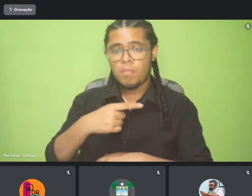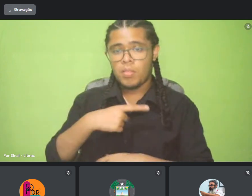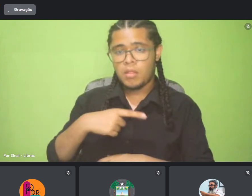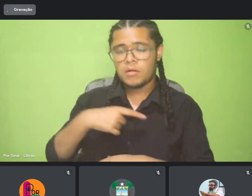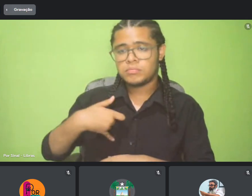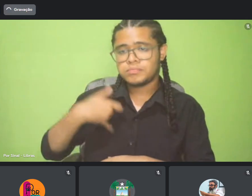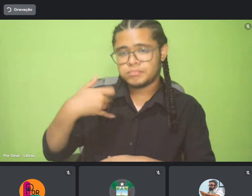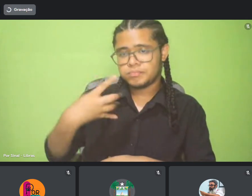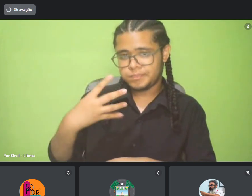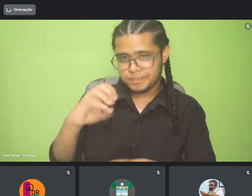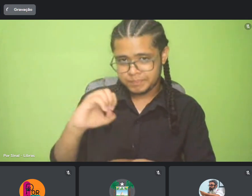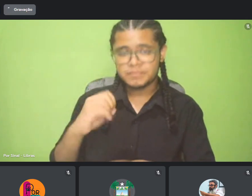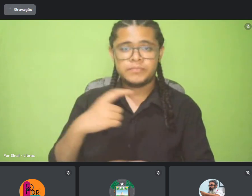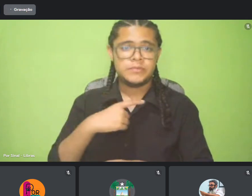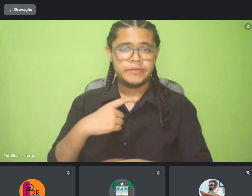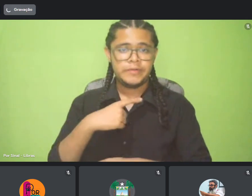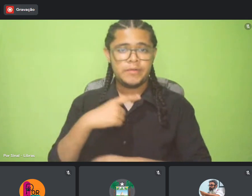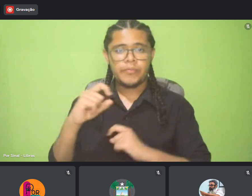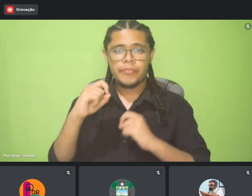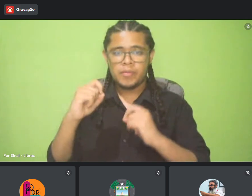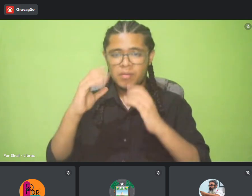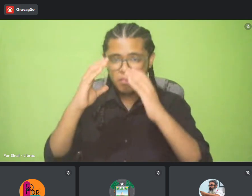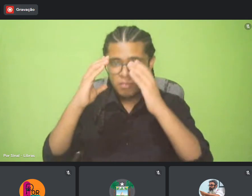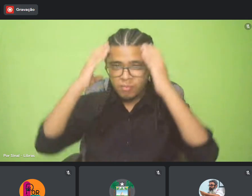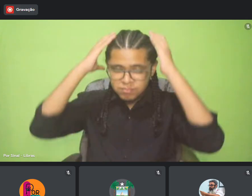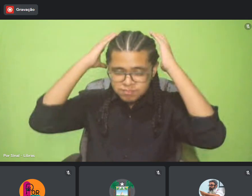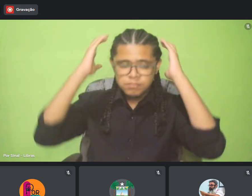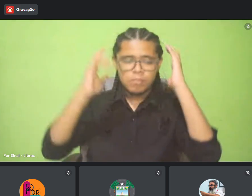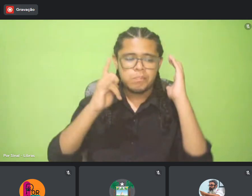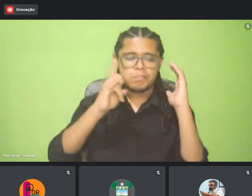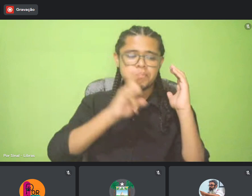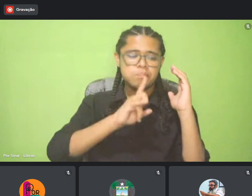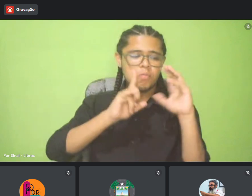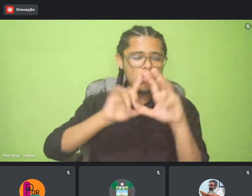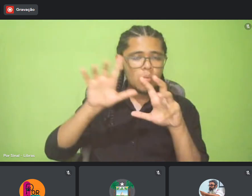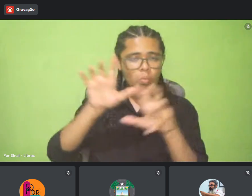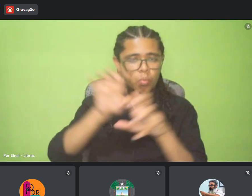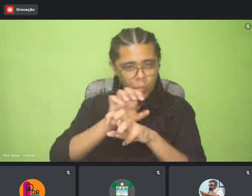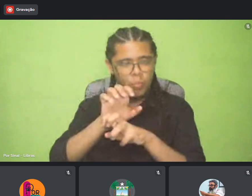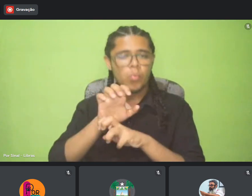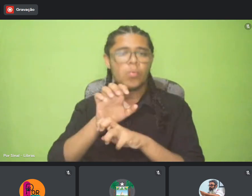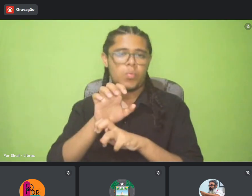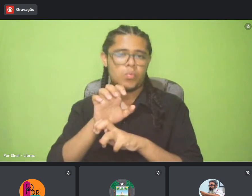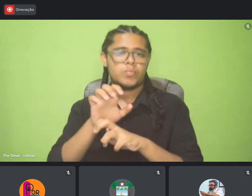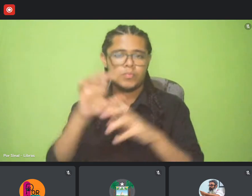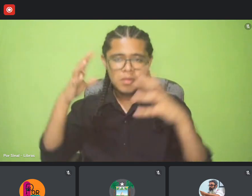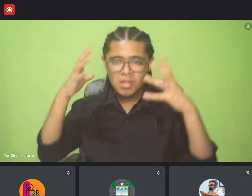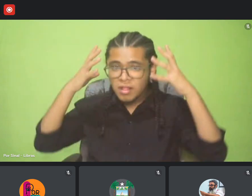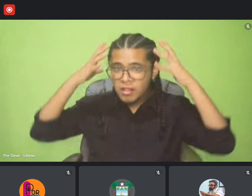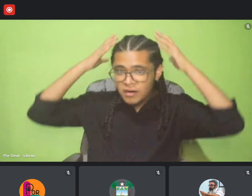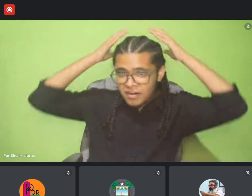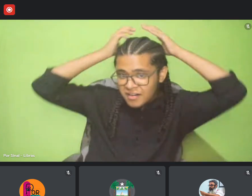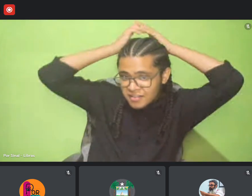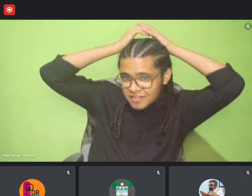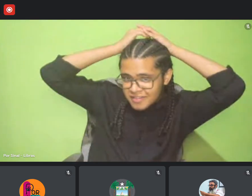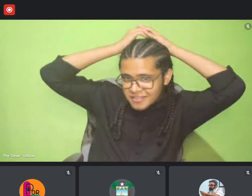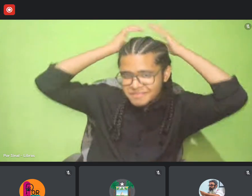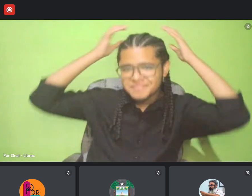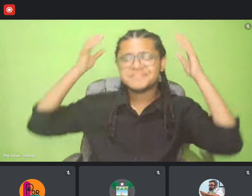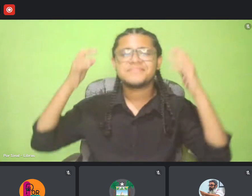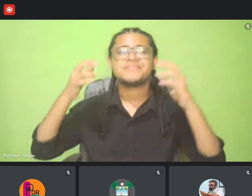tenho cabelo castanho escuro amarrado no alto da cabeça, tenho